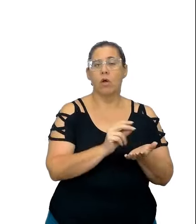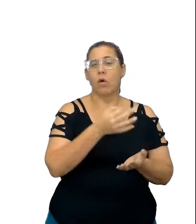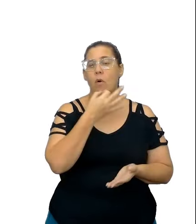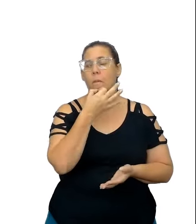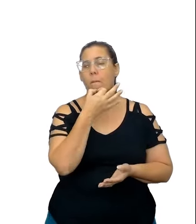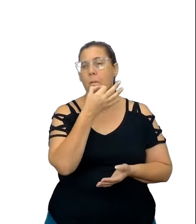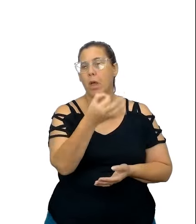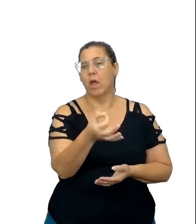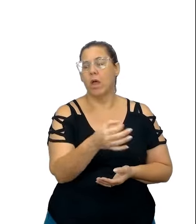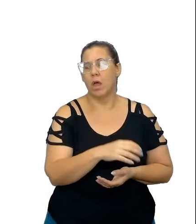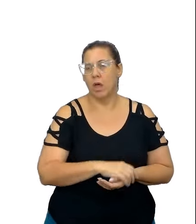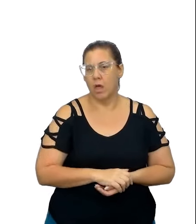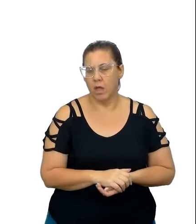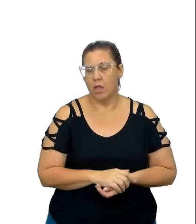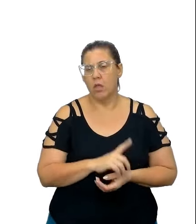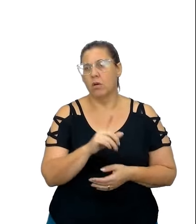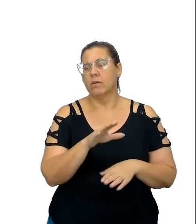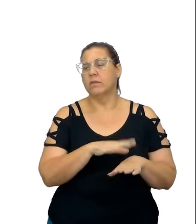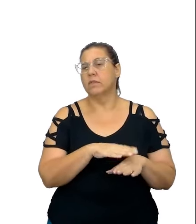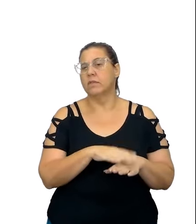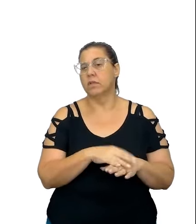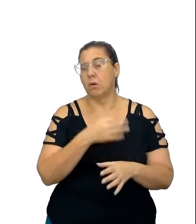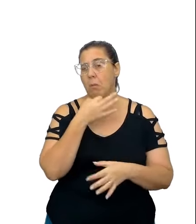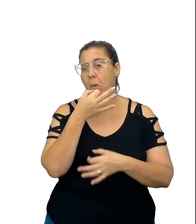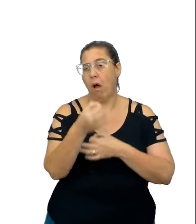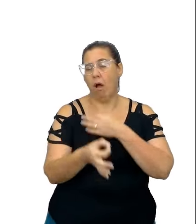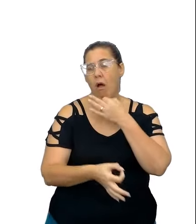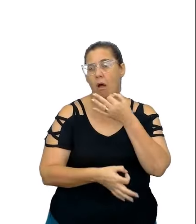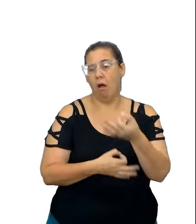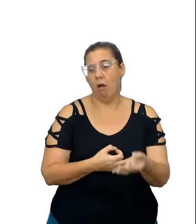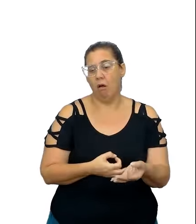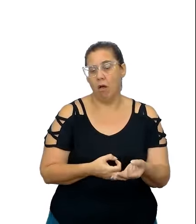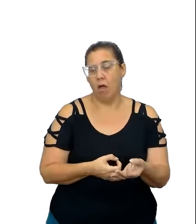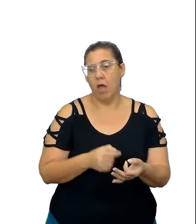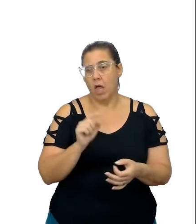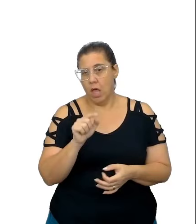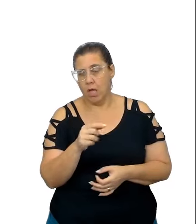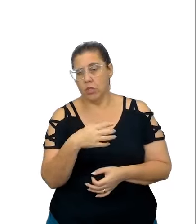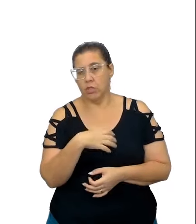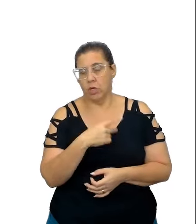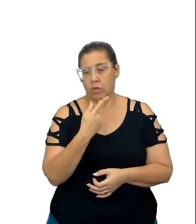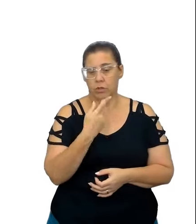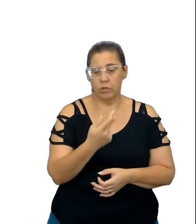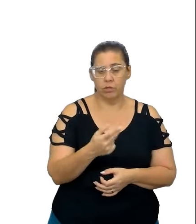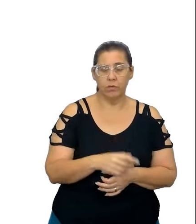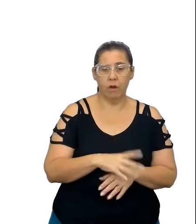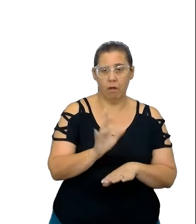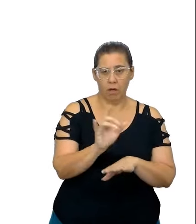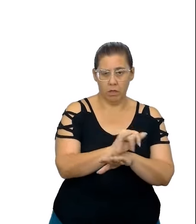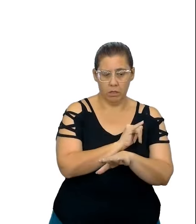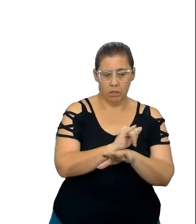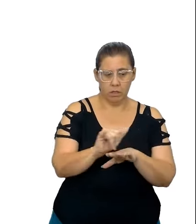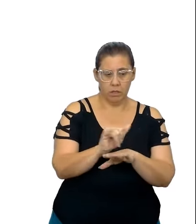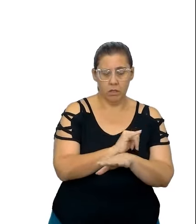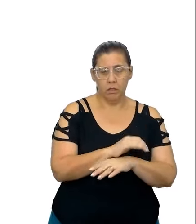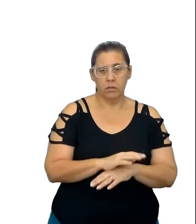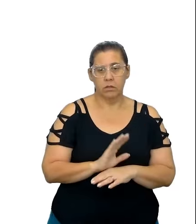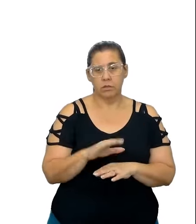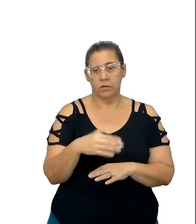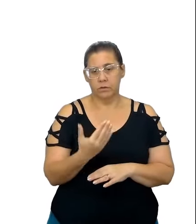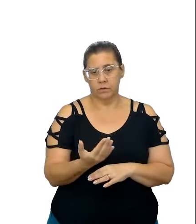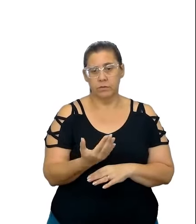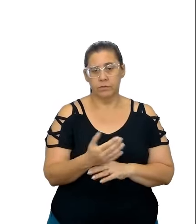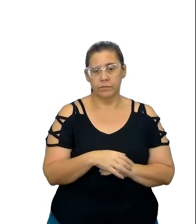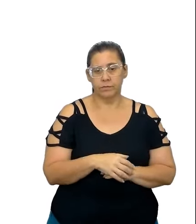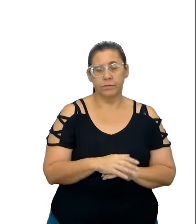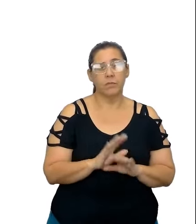uma crítica, você ia fazer uma crítica usando esses argumentos, essas estratégias, esses modos de